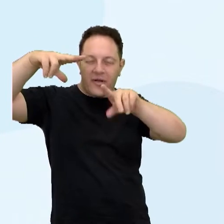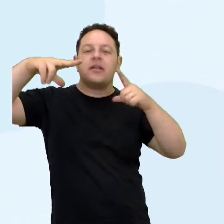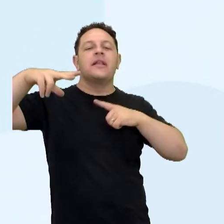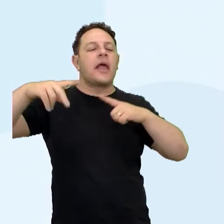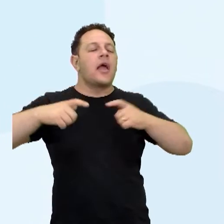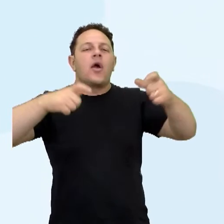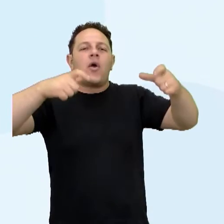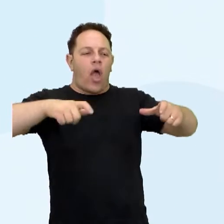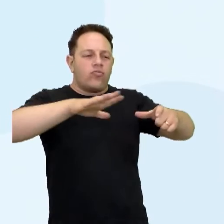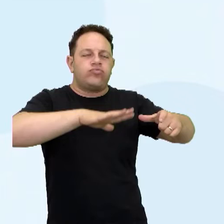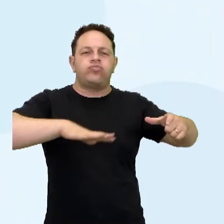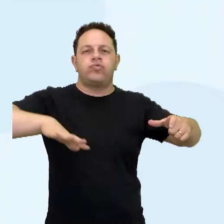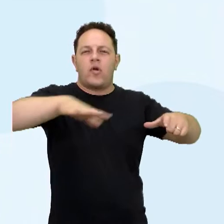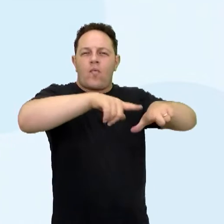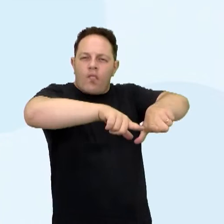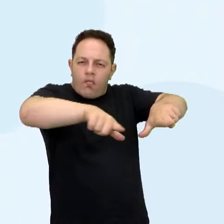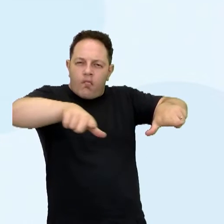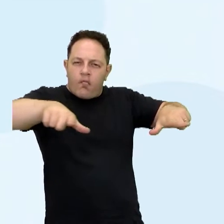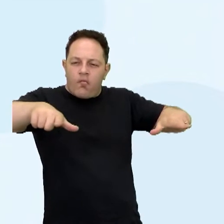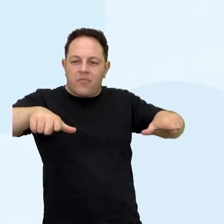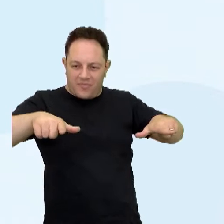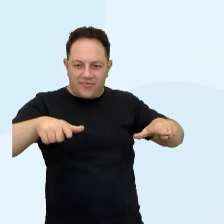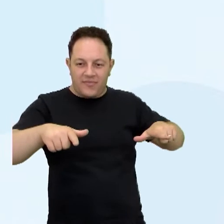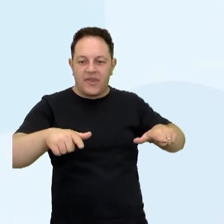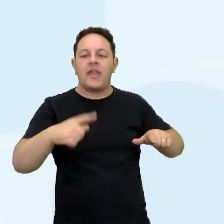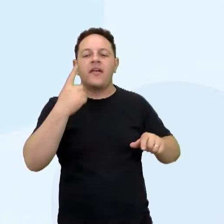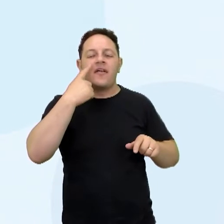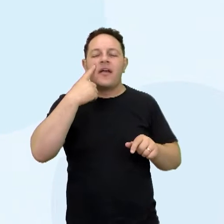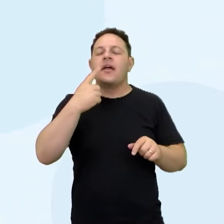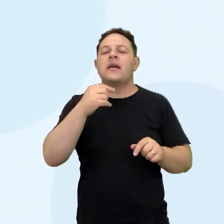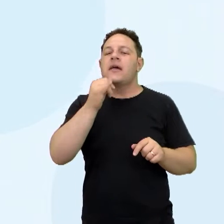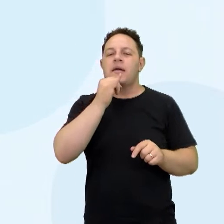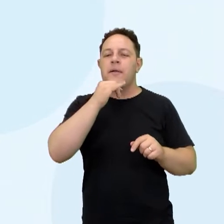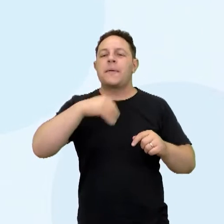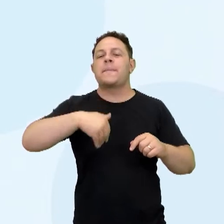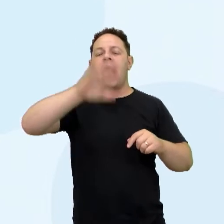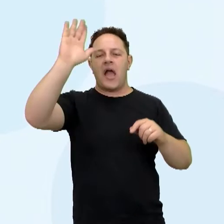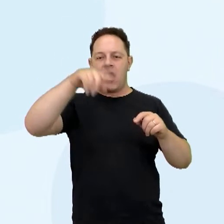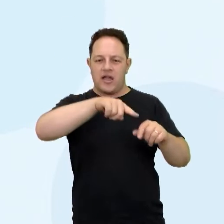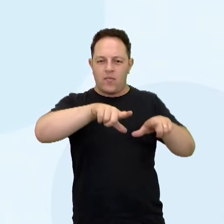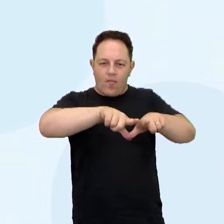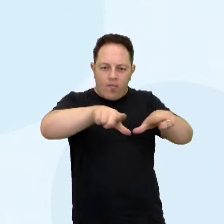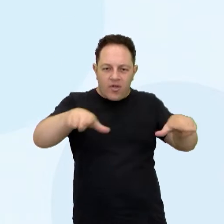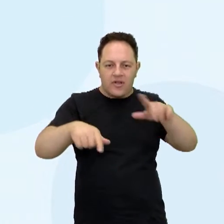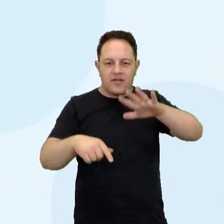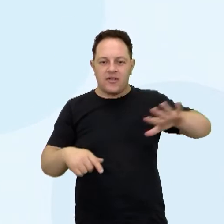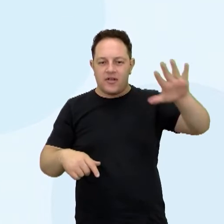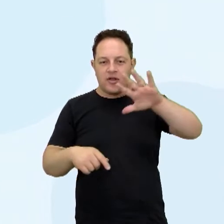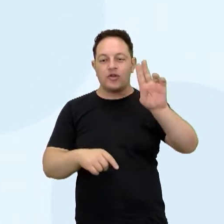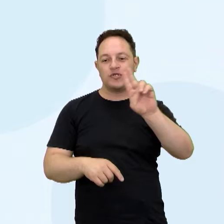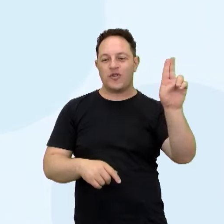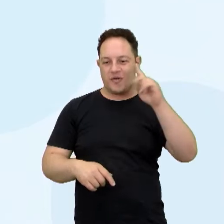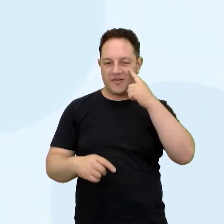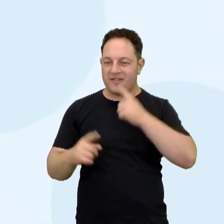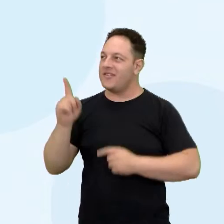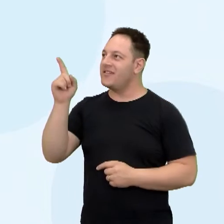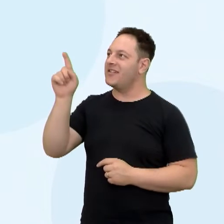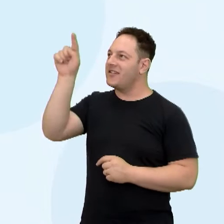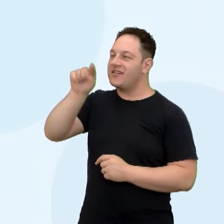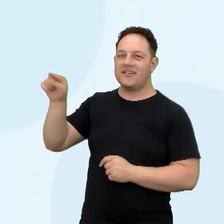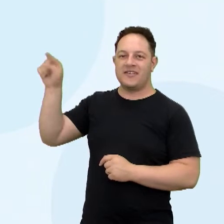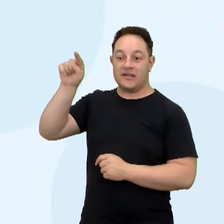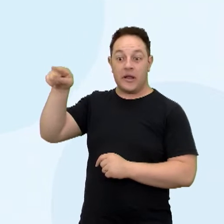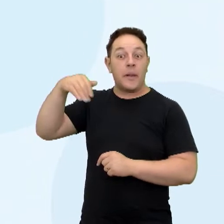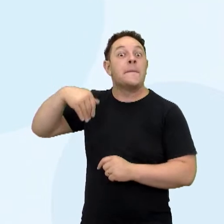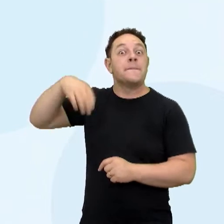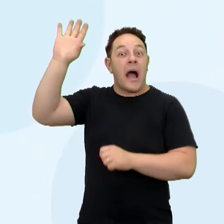desertos que nós temos. Né, vou dar aqui, né, o maior deserto australiano, né, o Great Sand Desert, tá, que é o maior